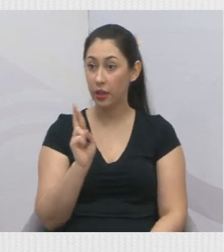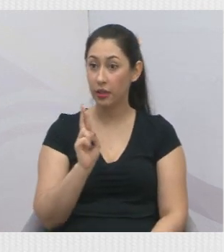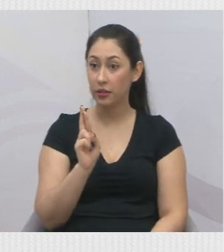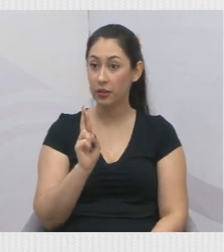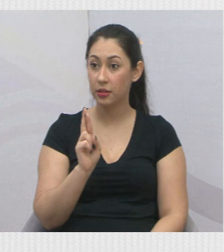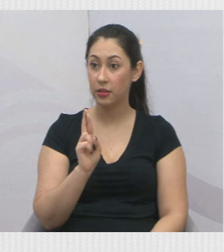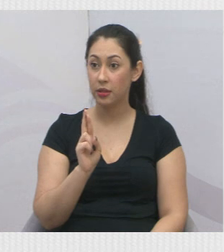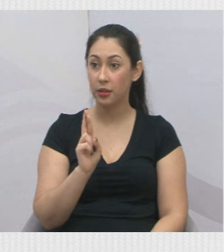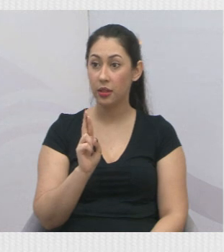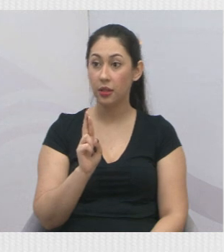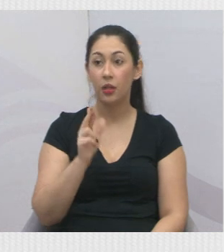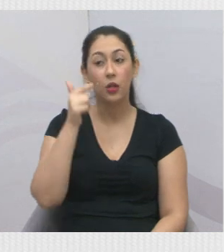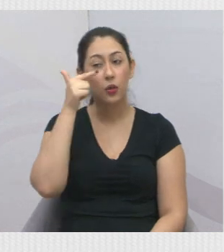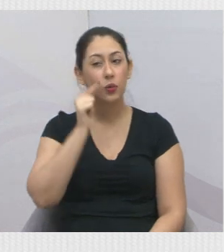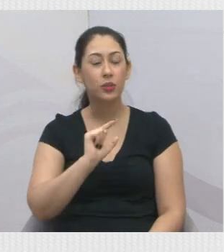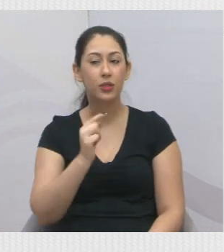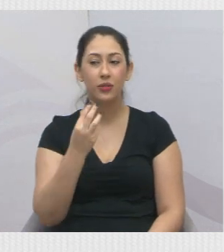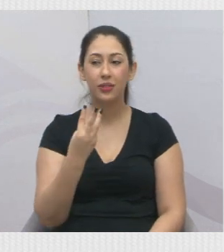R$ 228.644.000, e realizado